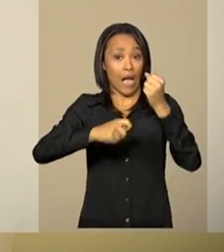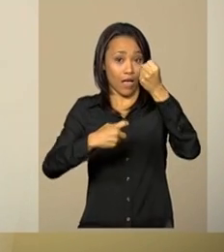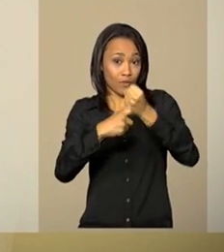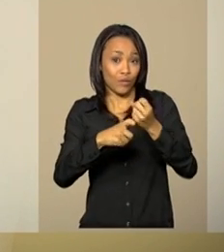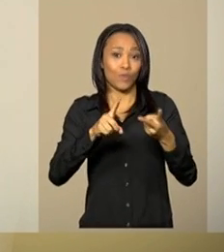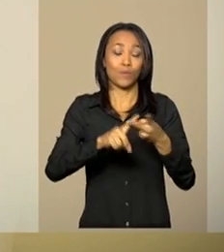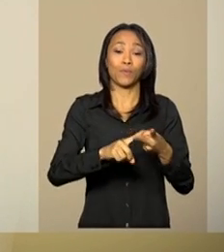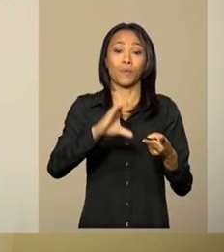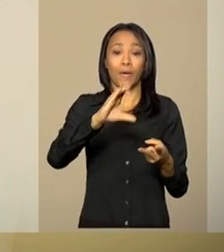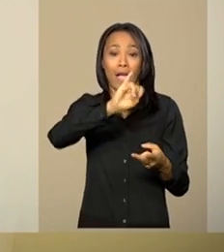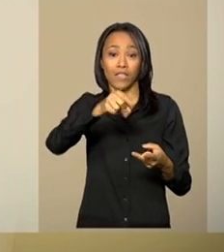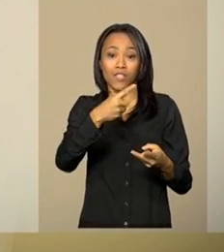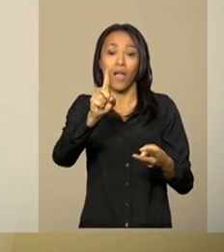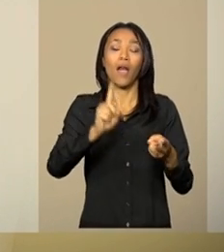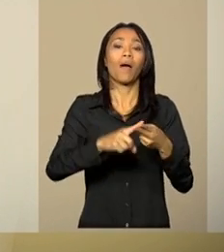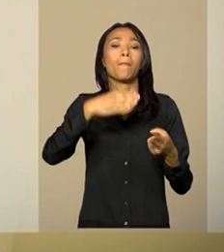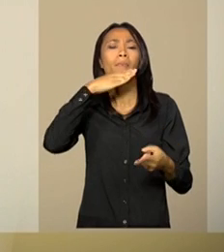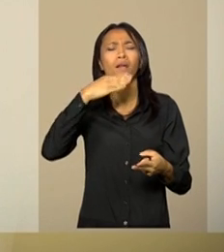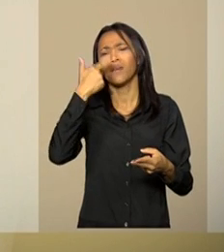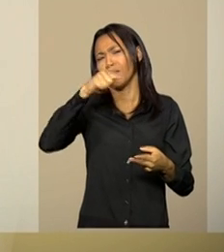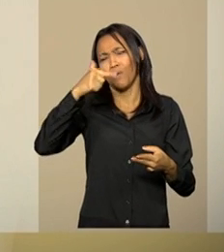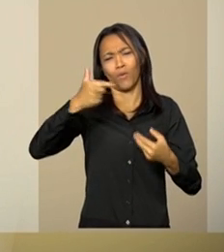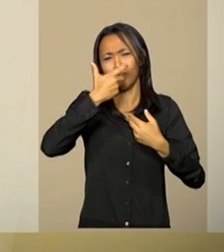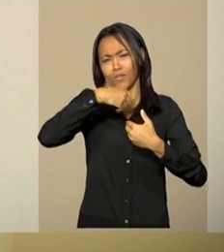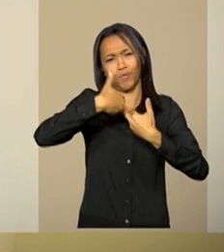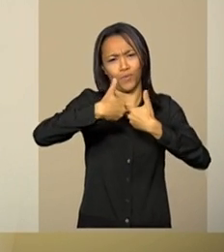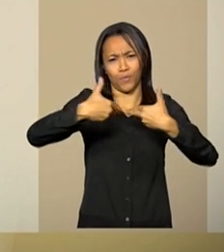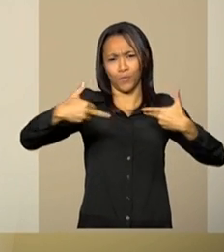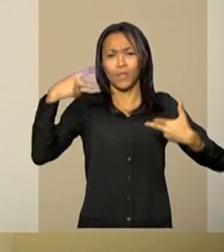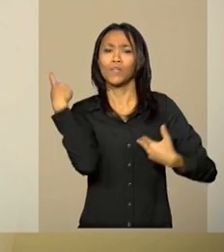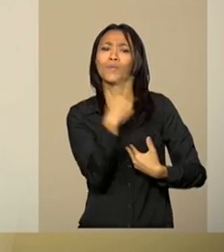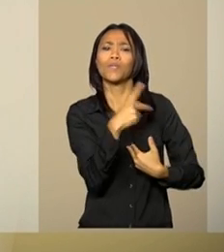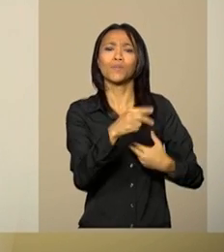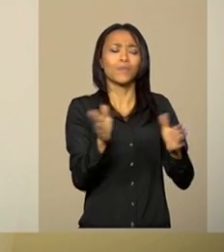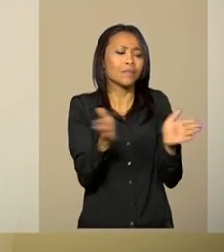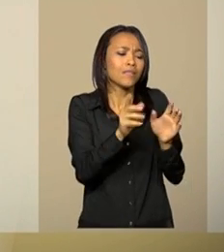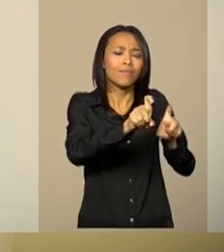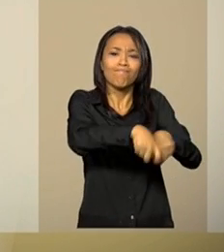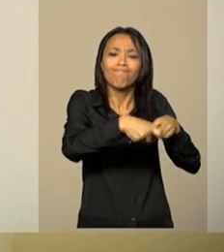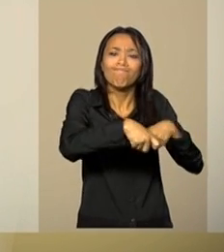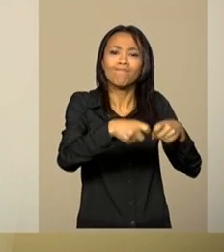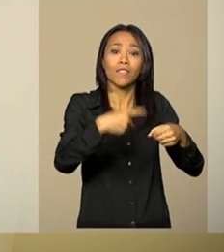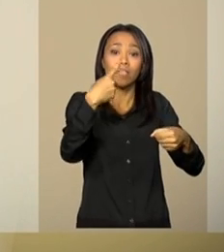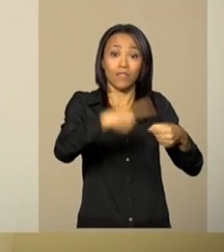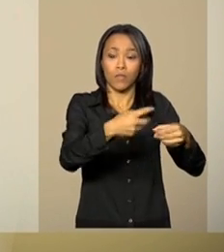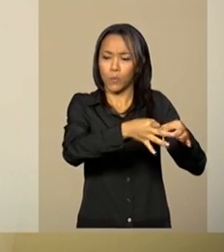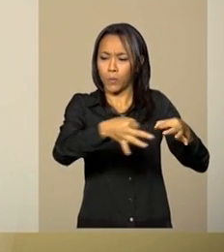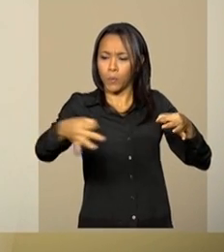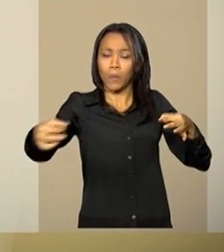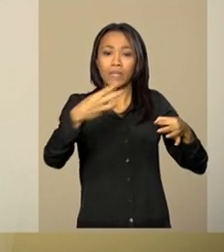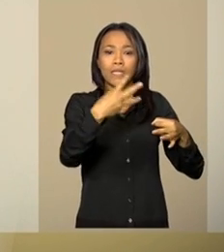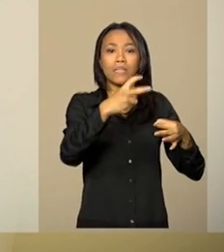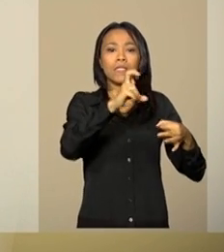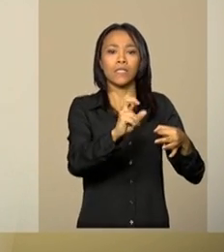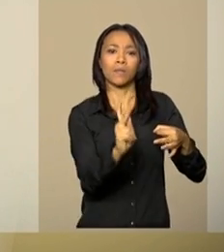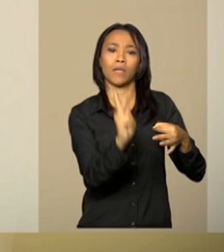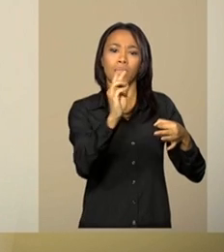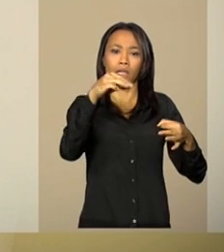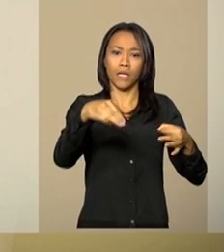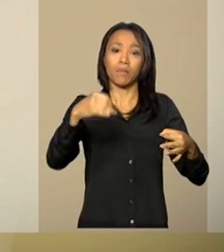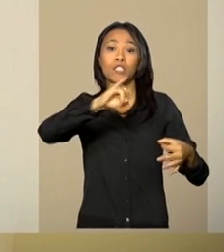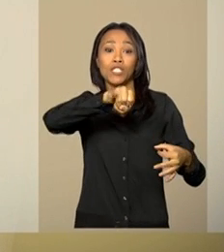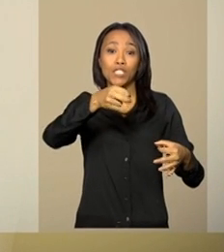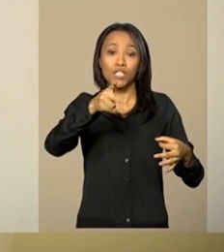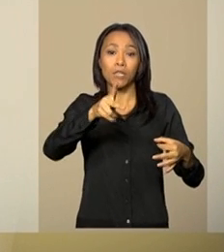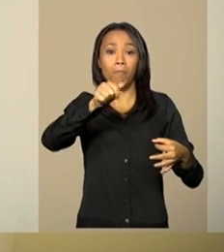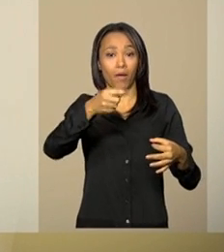cajá, manga e muitas outras frutas no sítio da família, que fica a 35 quilômetros de